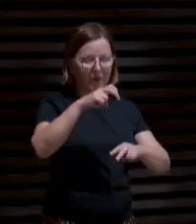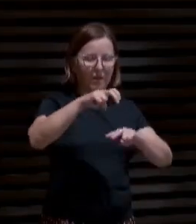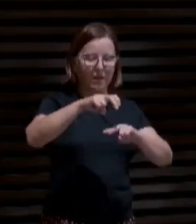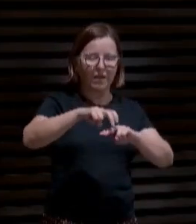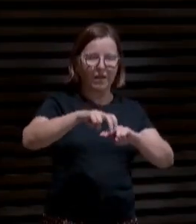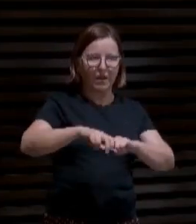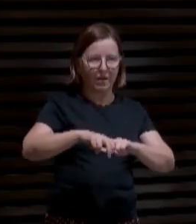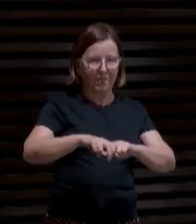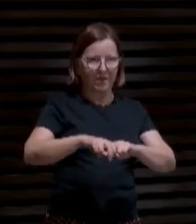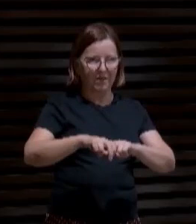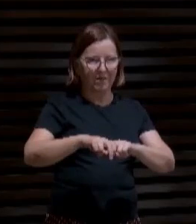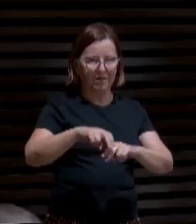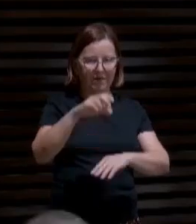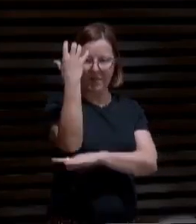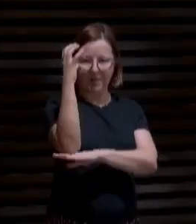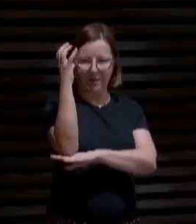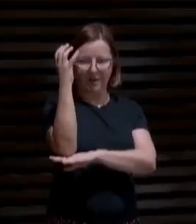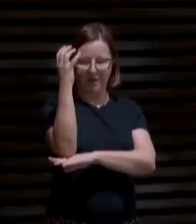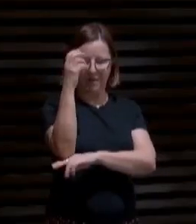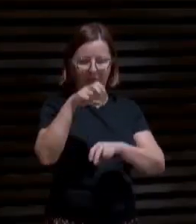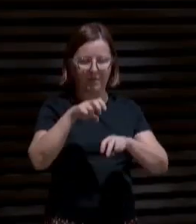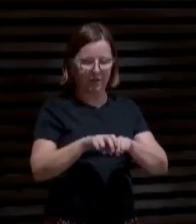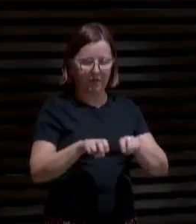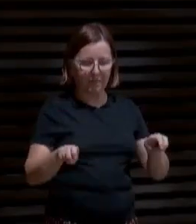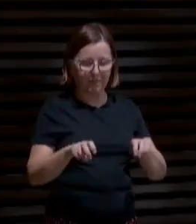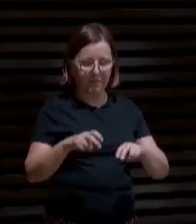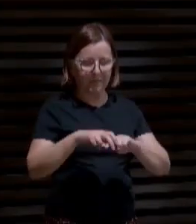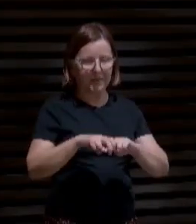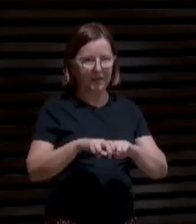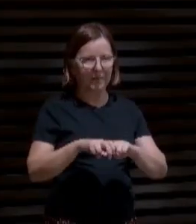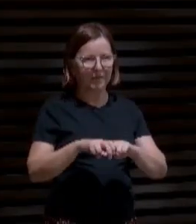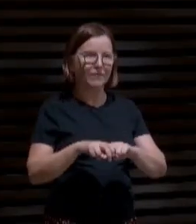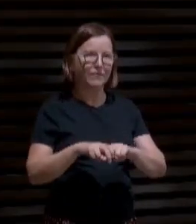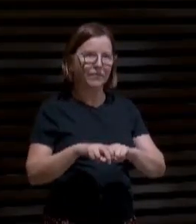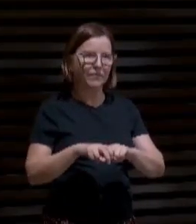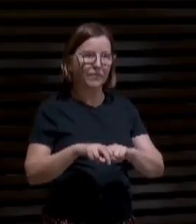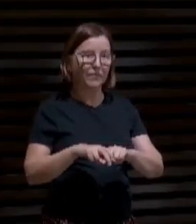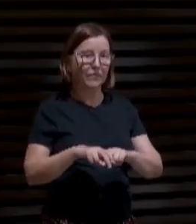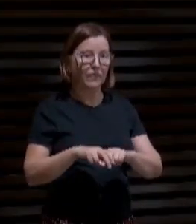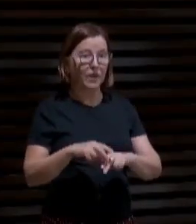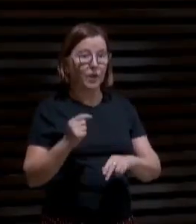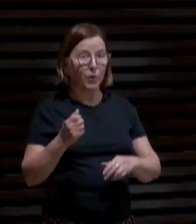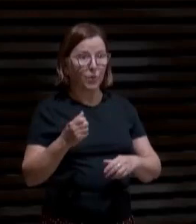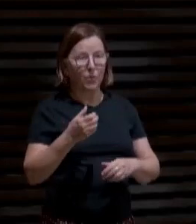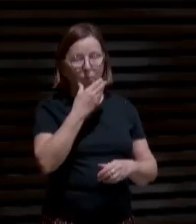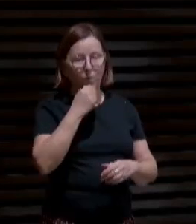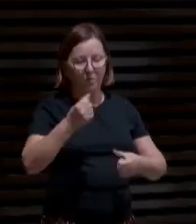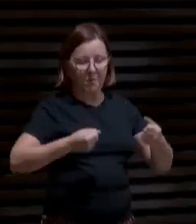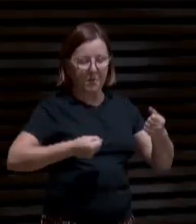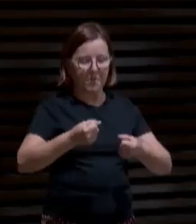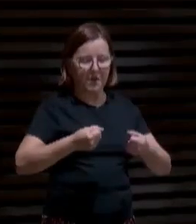madeira à sombra de uma árvore, quando foi abordado pelo motorista de um automóvel.